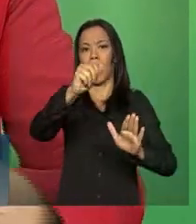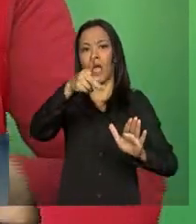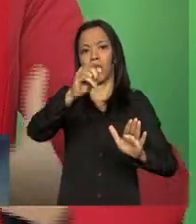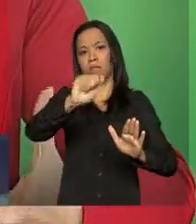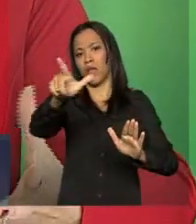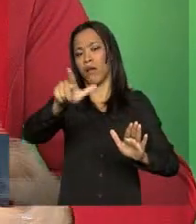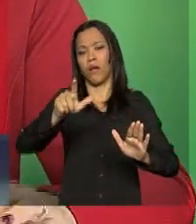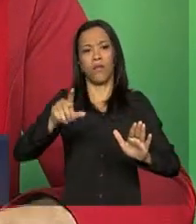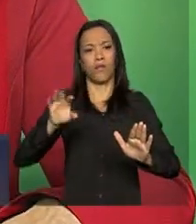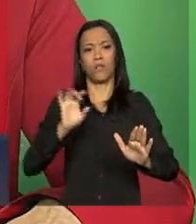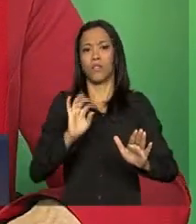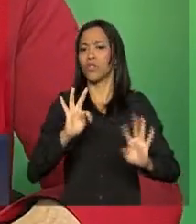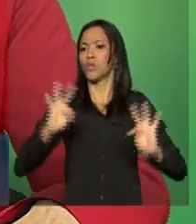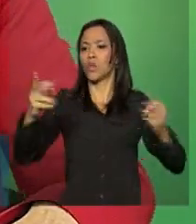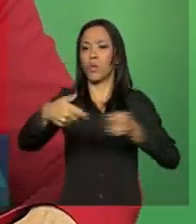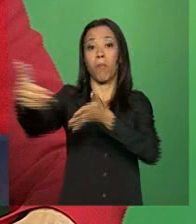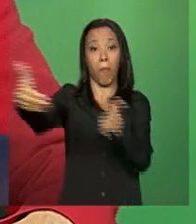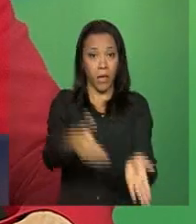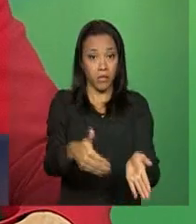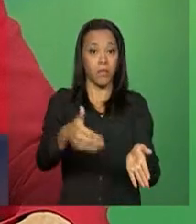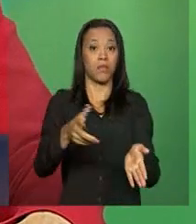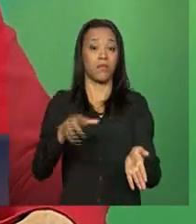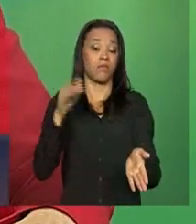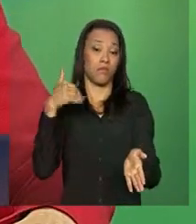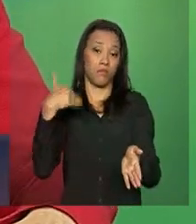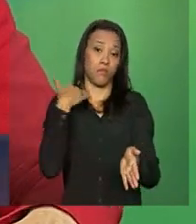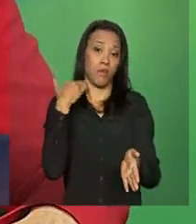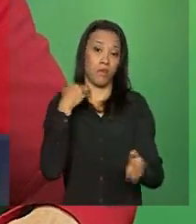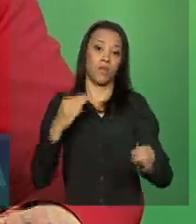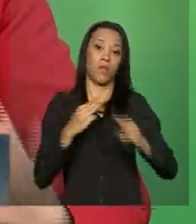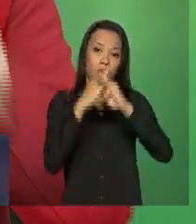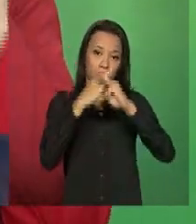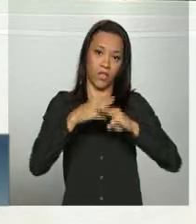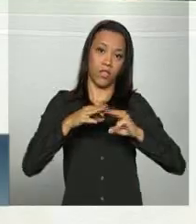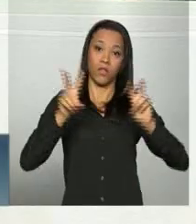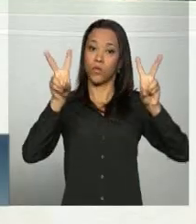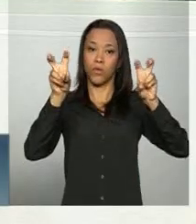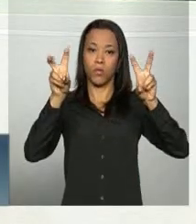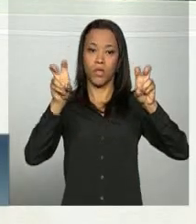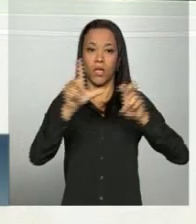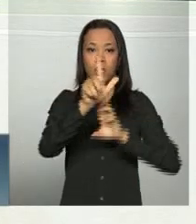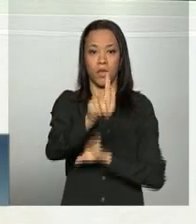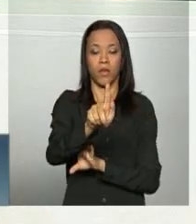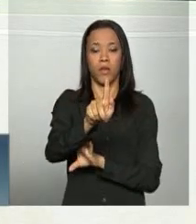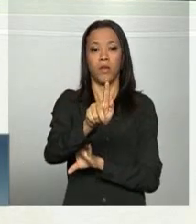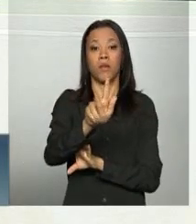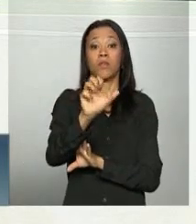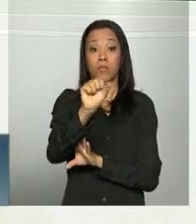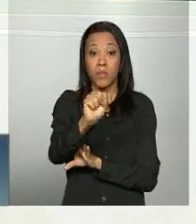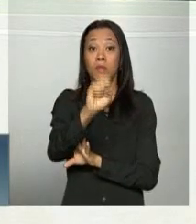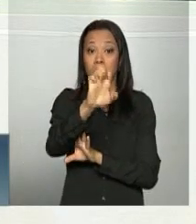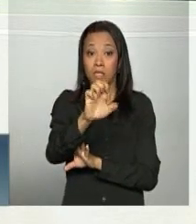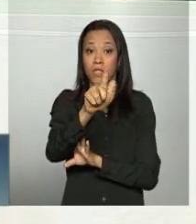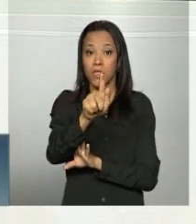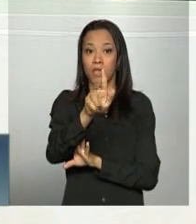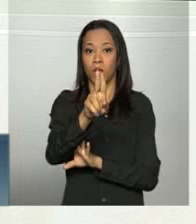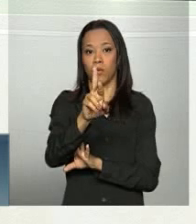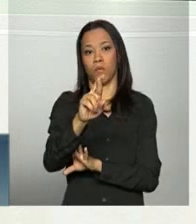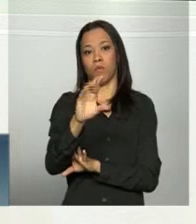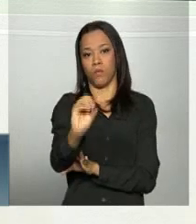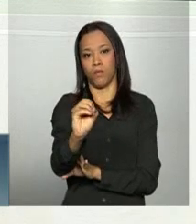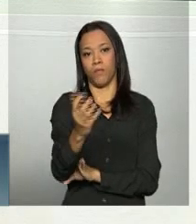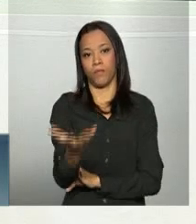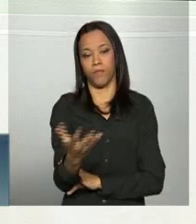todas as participações que a Caixa tem na área de seguros. Acho que, para começar... É,